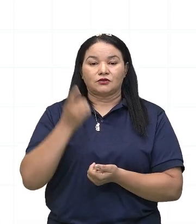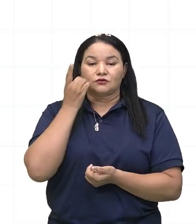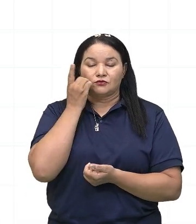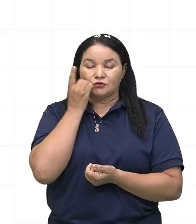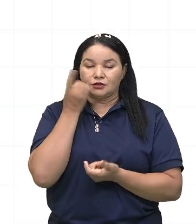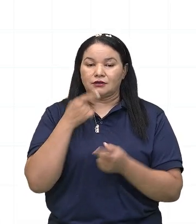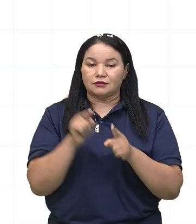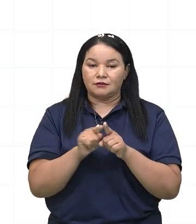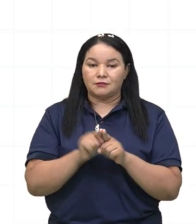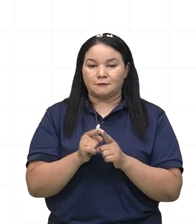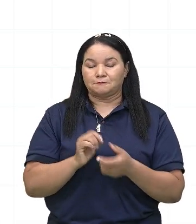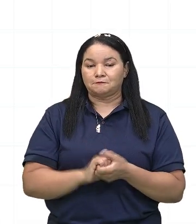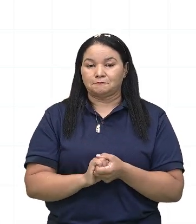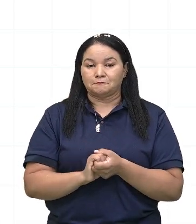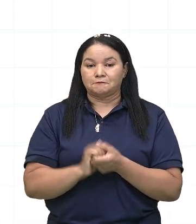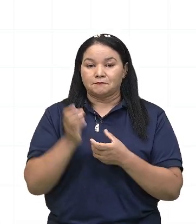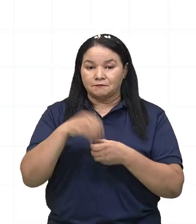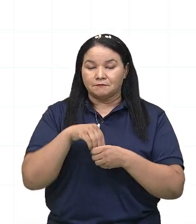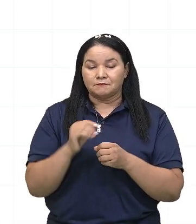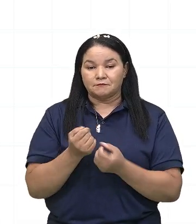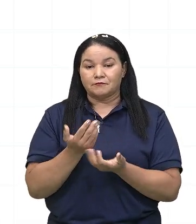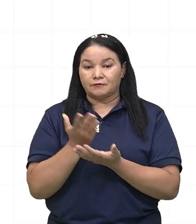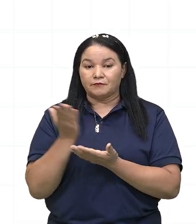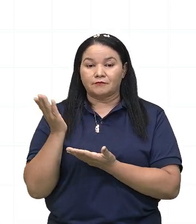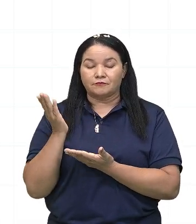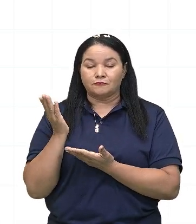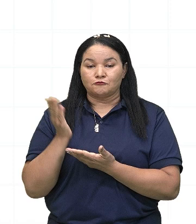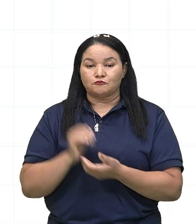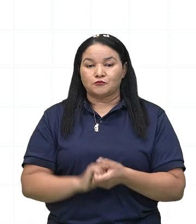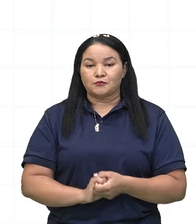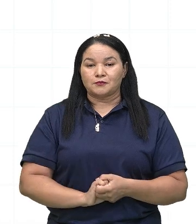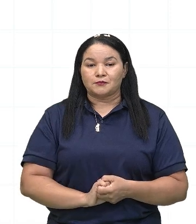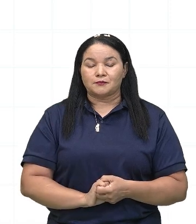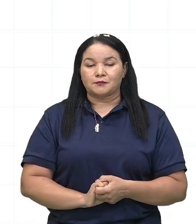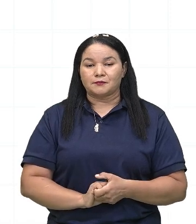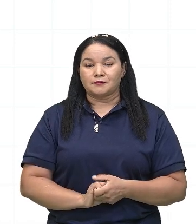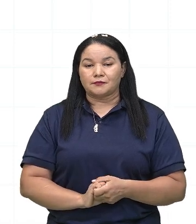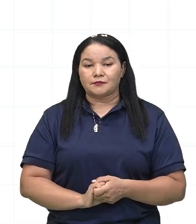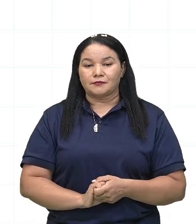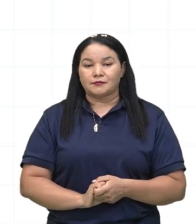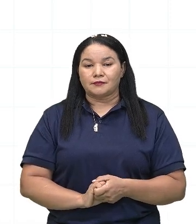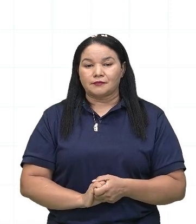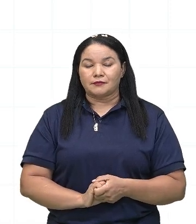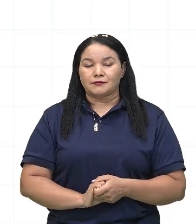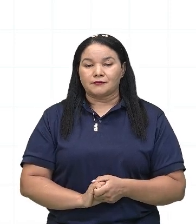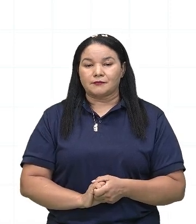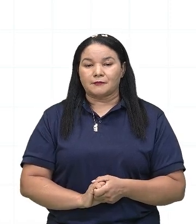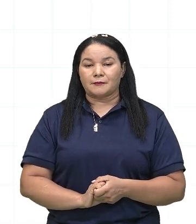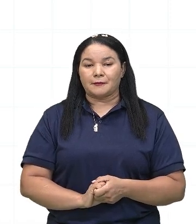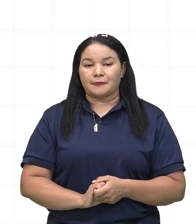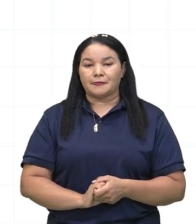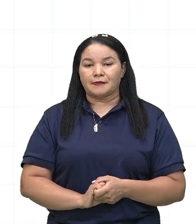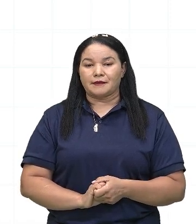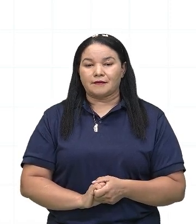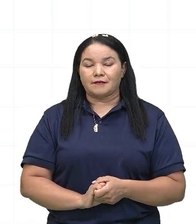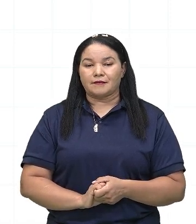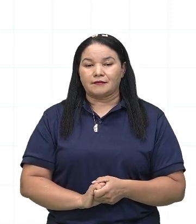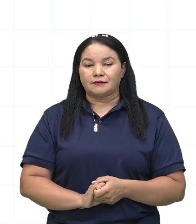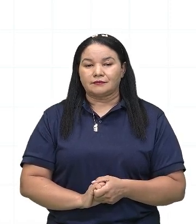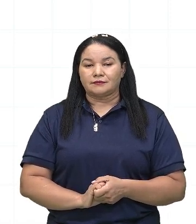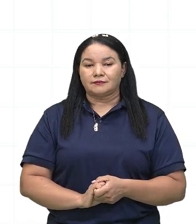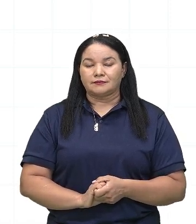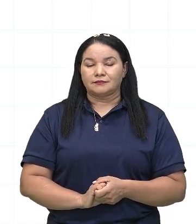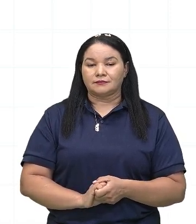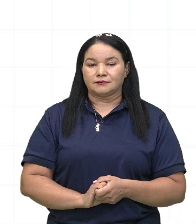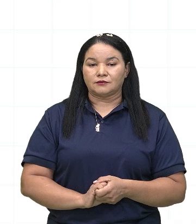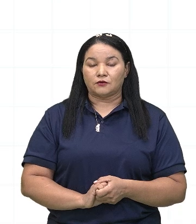por dentro dele, tá? Eu acabei saindo aqui, mas já voltei. Opa, aqui é aonde vocês vão vir, tá bom? E aí é só aqui,